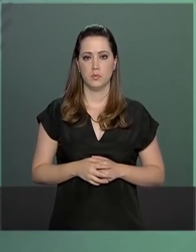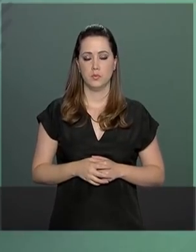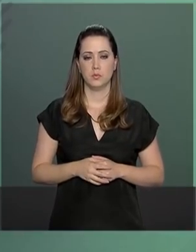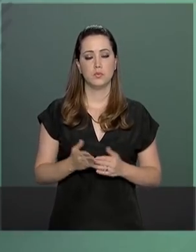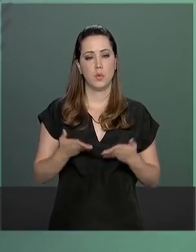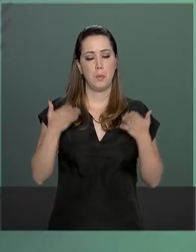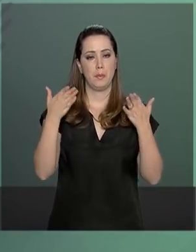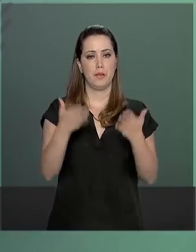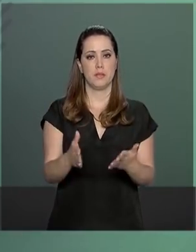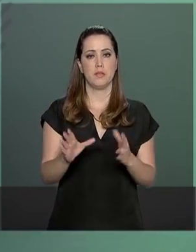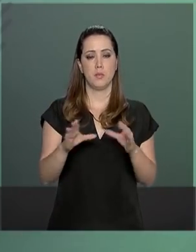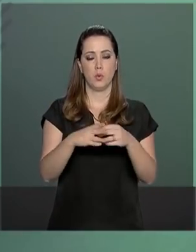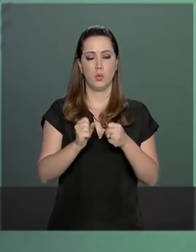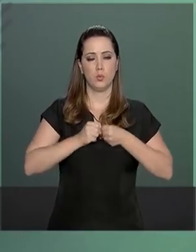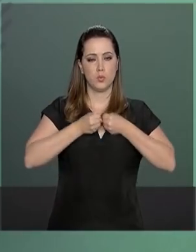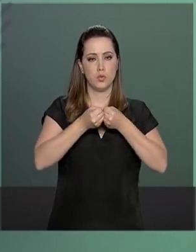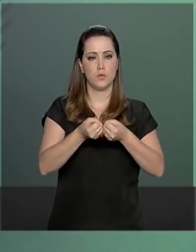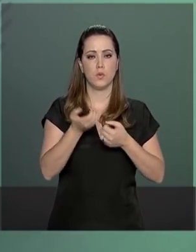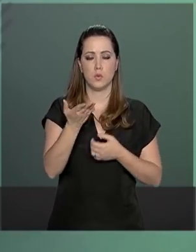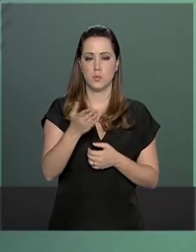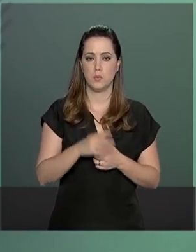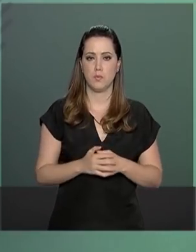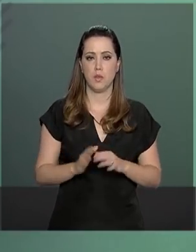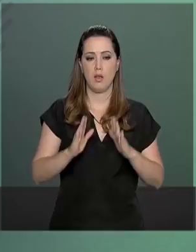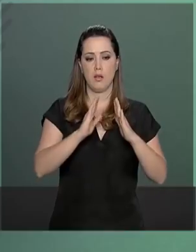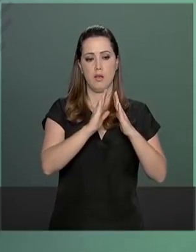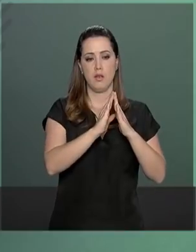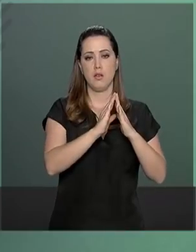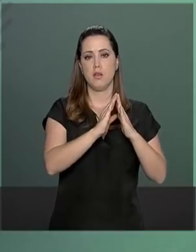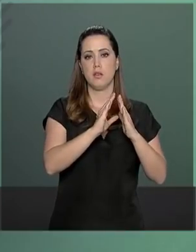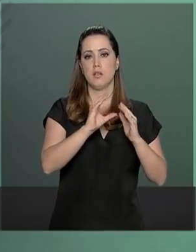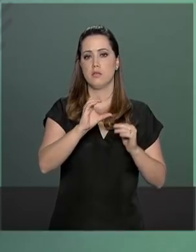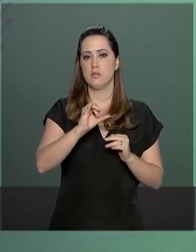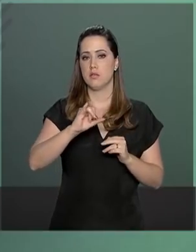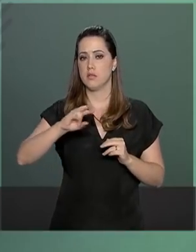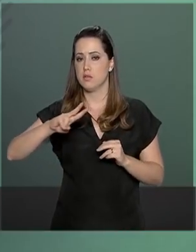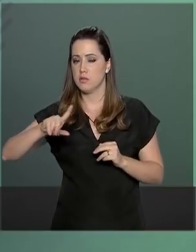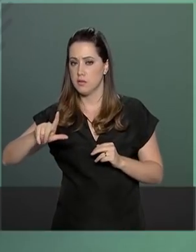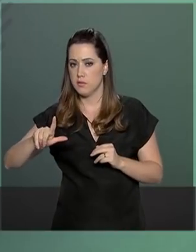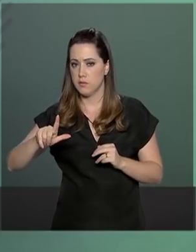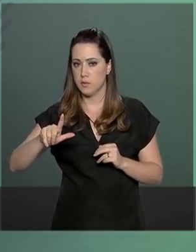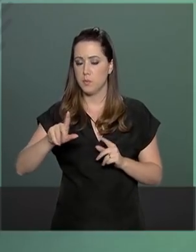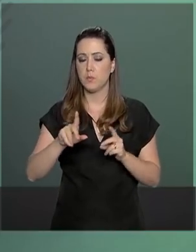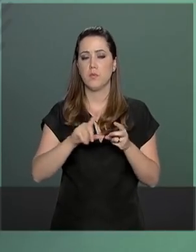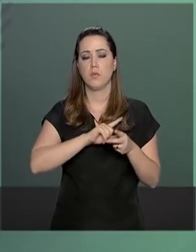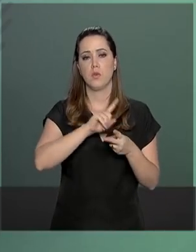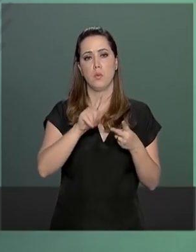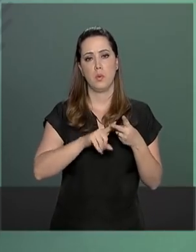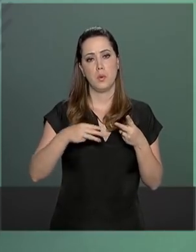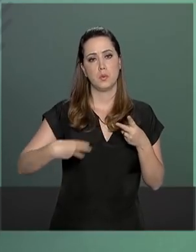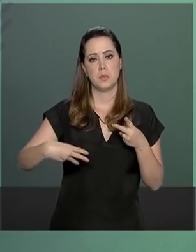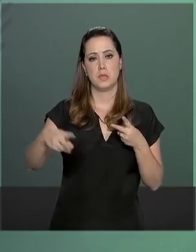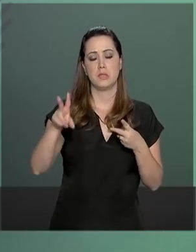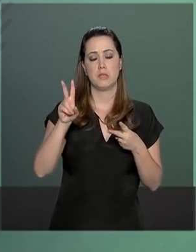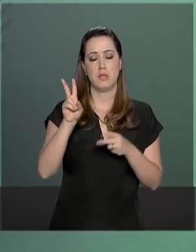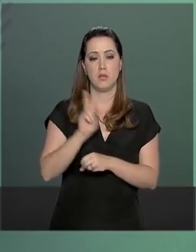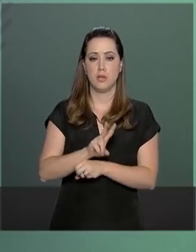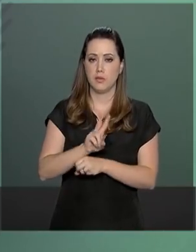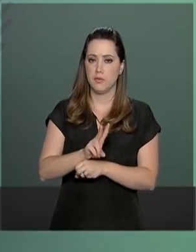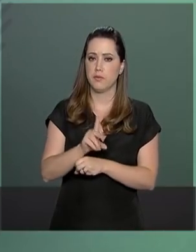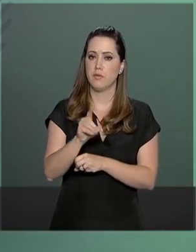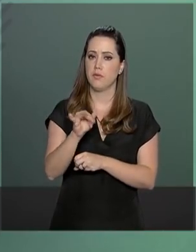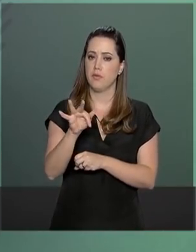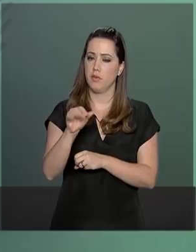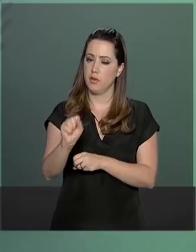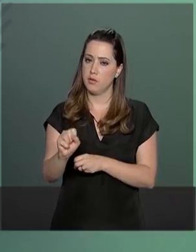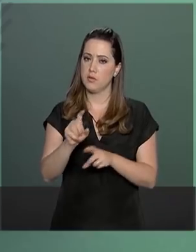participam da força tarefa à casa civil da presidência da república e os ministérios da defesa e